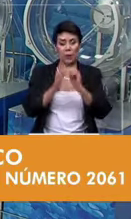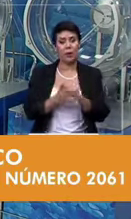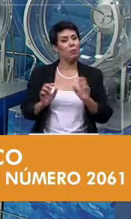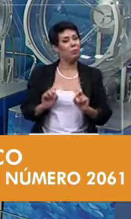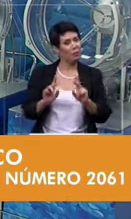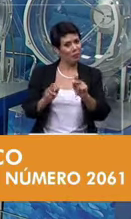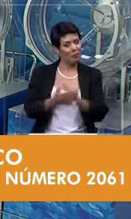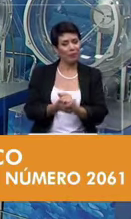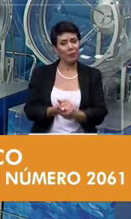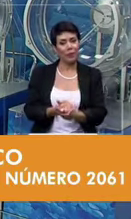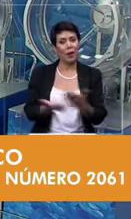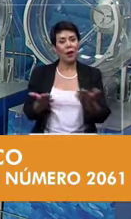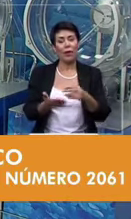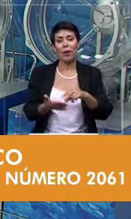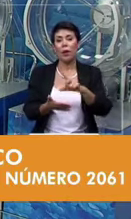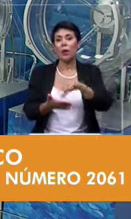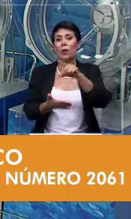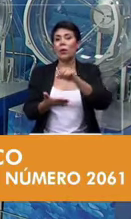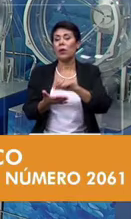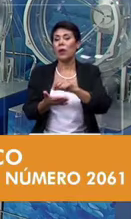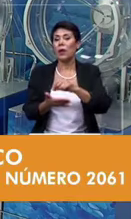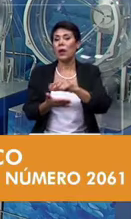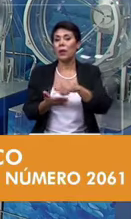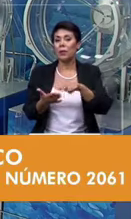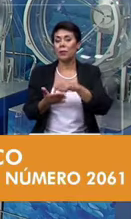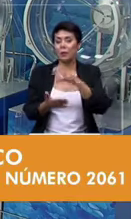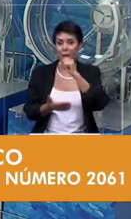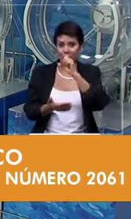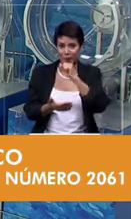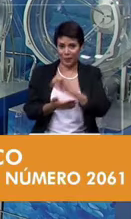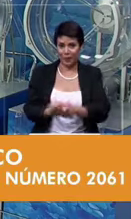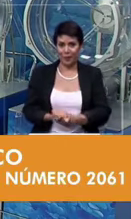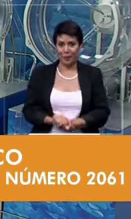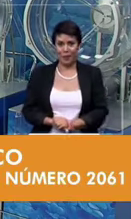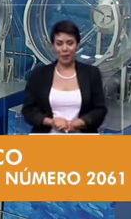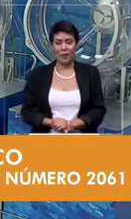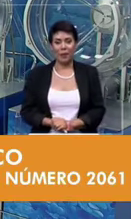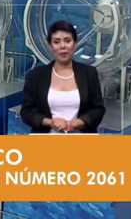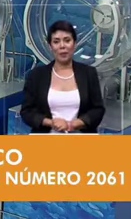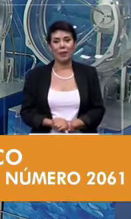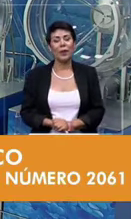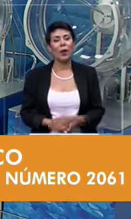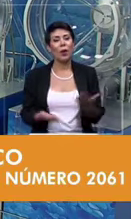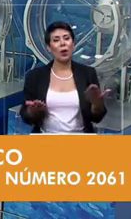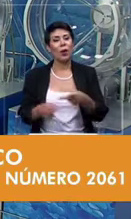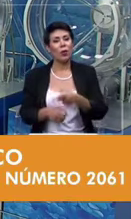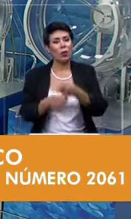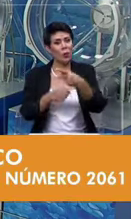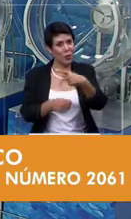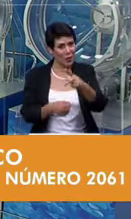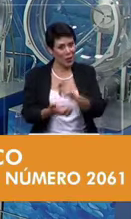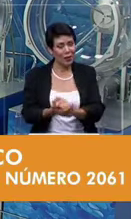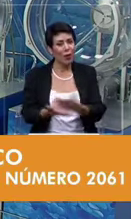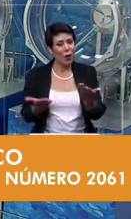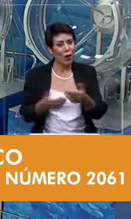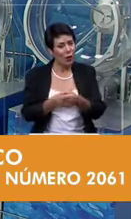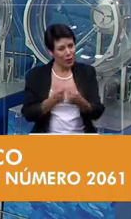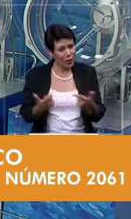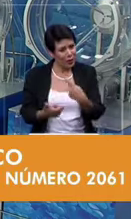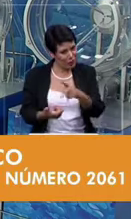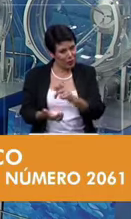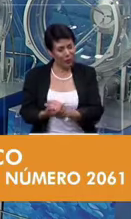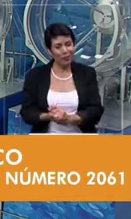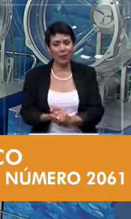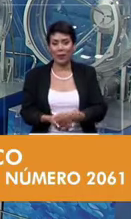bem, passaremos agora ao sorteio da Lotomania. Será que hoje esse prêmio sai? Será que você está com sorte